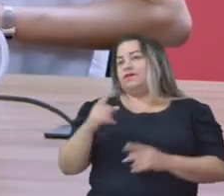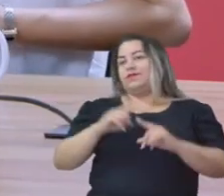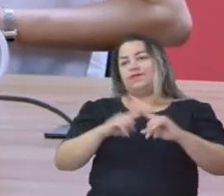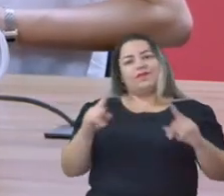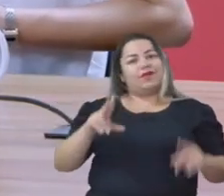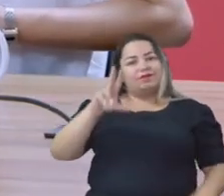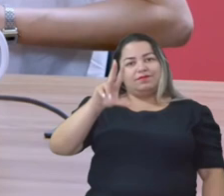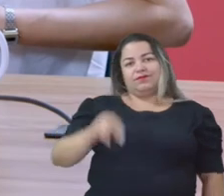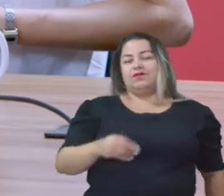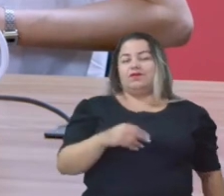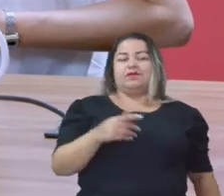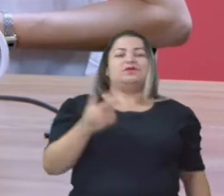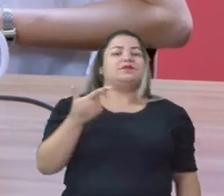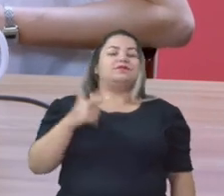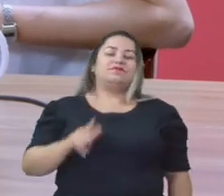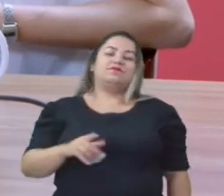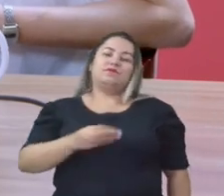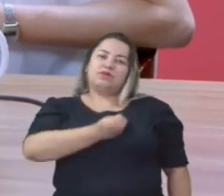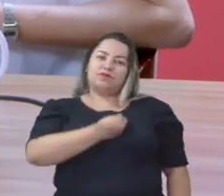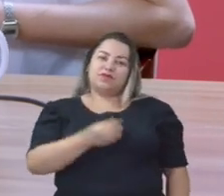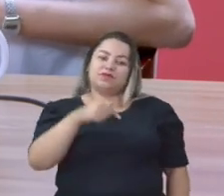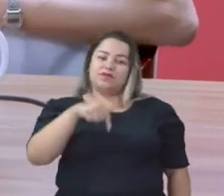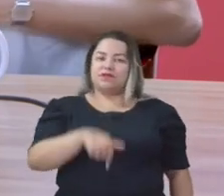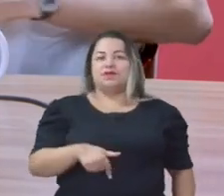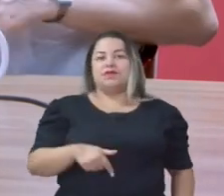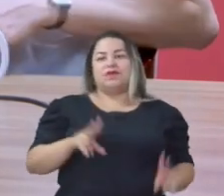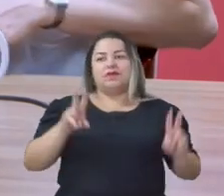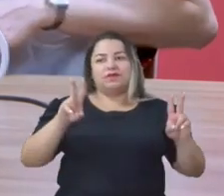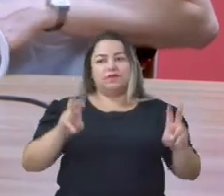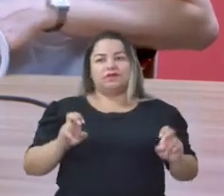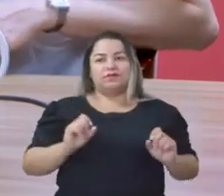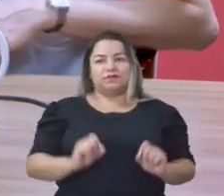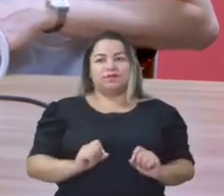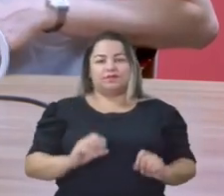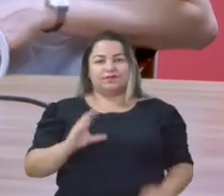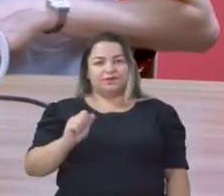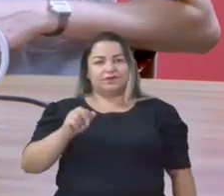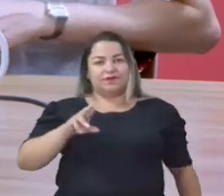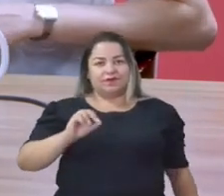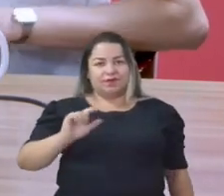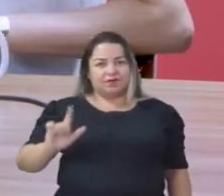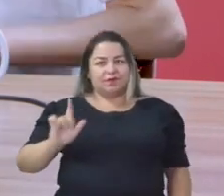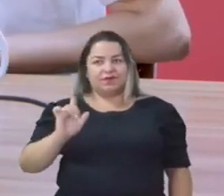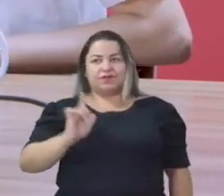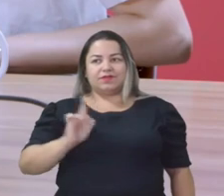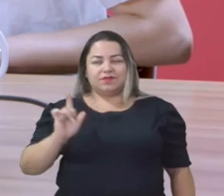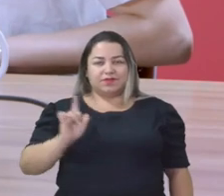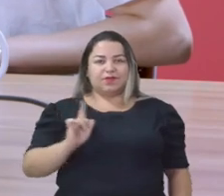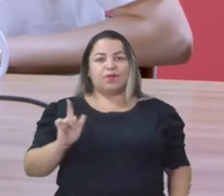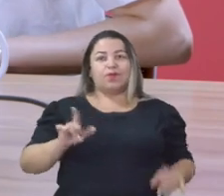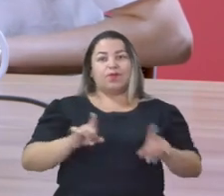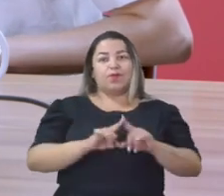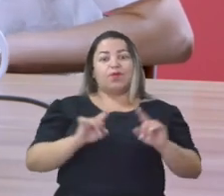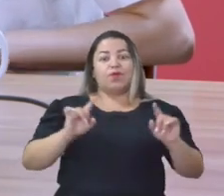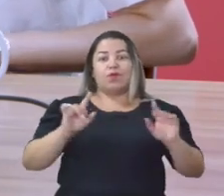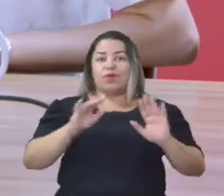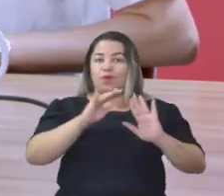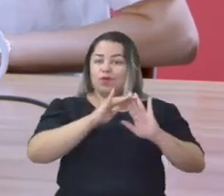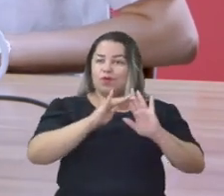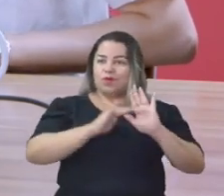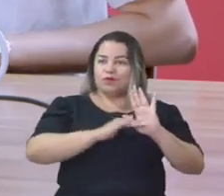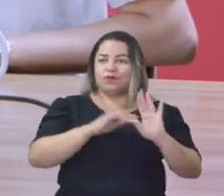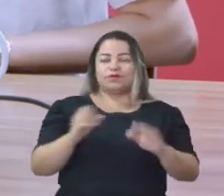não estejamos mais aqui, né? Exatamente. É sobre isso. Carol, temos um quadro novo hoje. Temos um